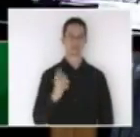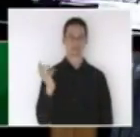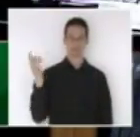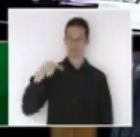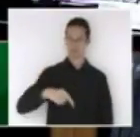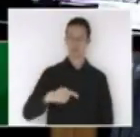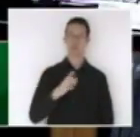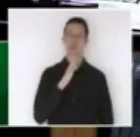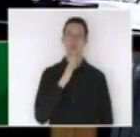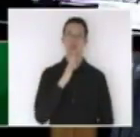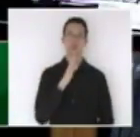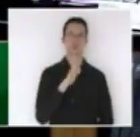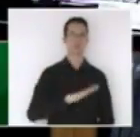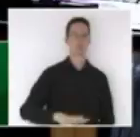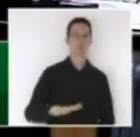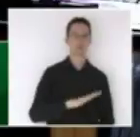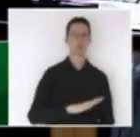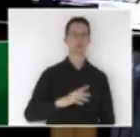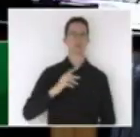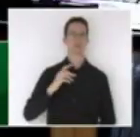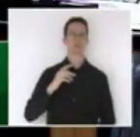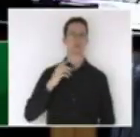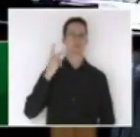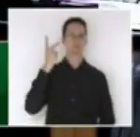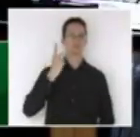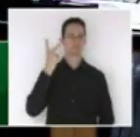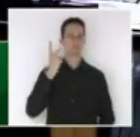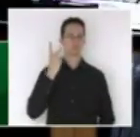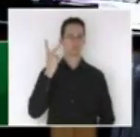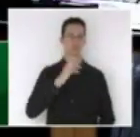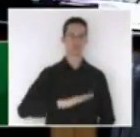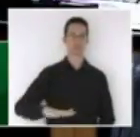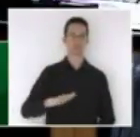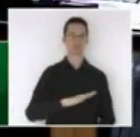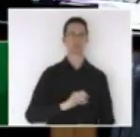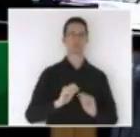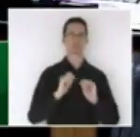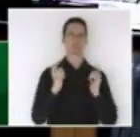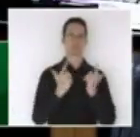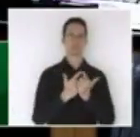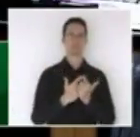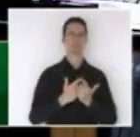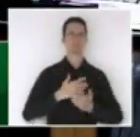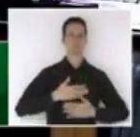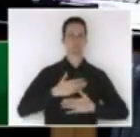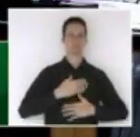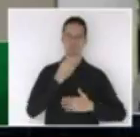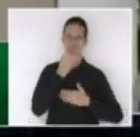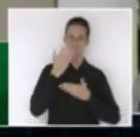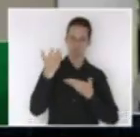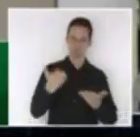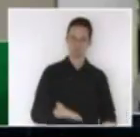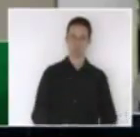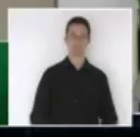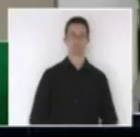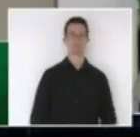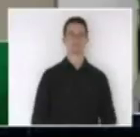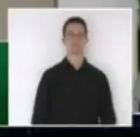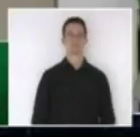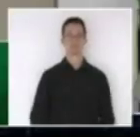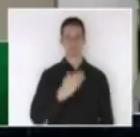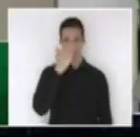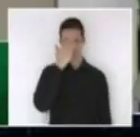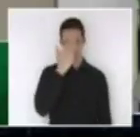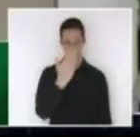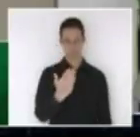processo legislativo, enfim, de como funciona o Parlamento catarinense. É uma satisfação dar-lhes as boas-vindas. Obrigado. Obrigado, deputado Ismael.